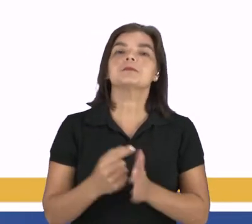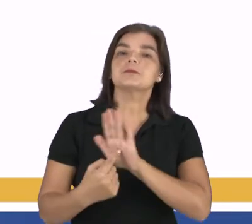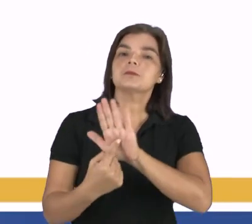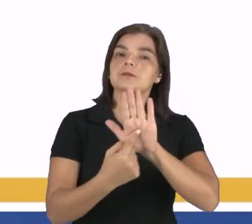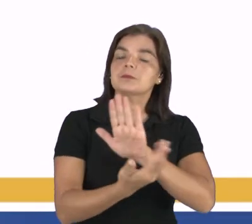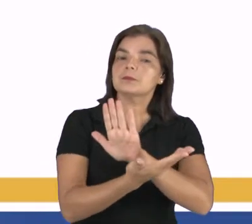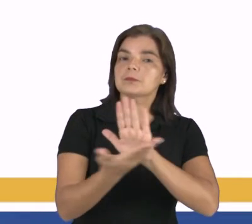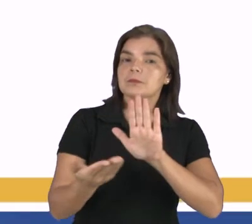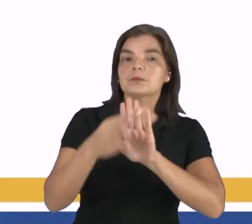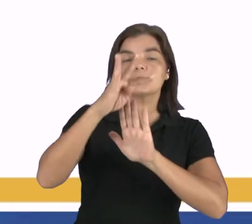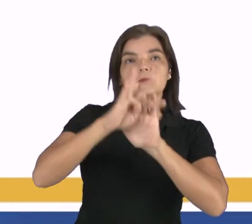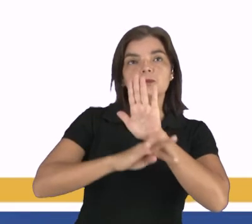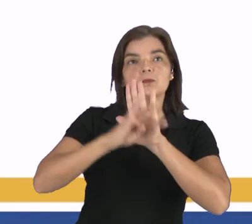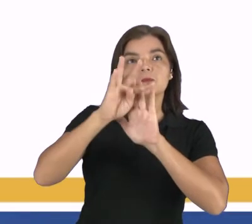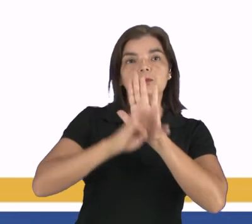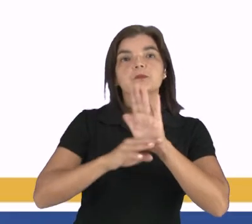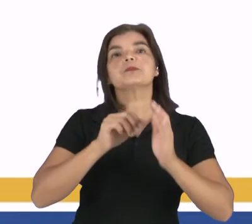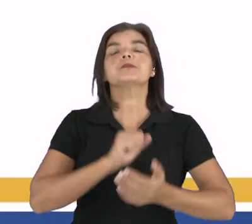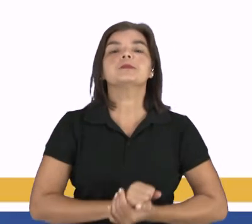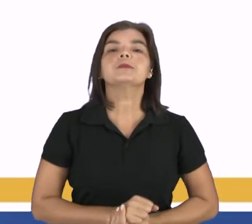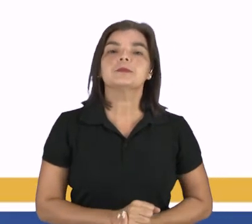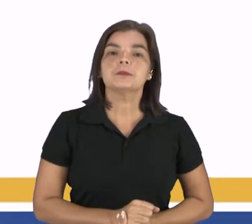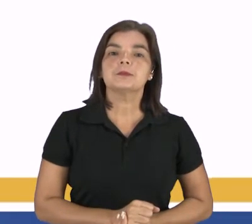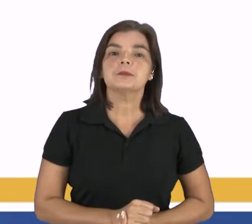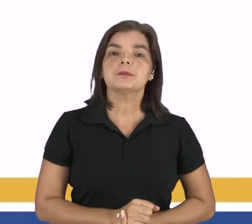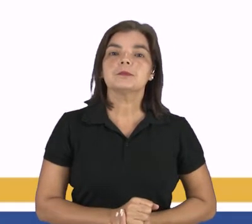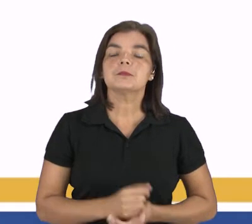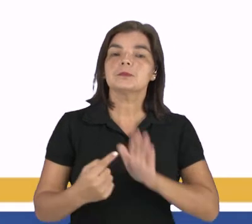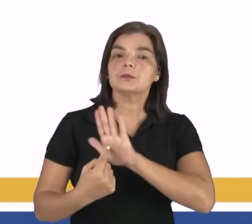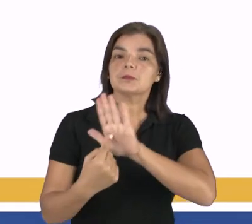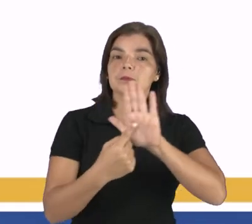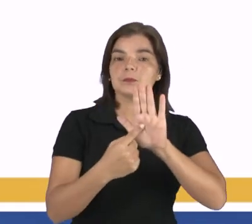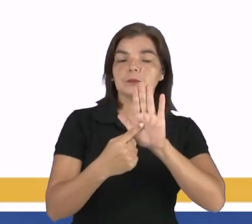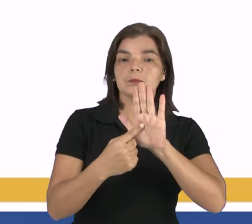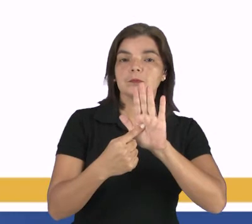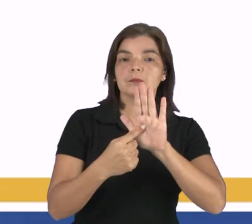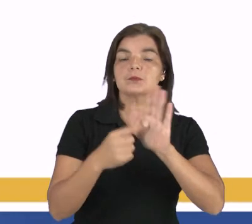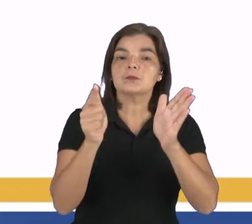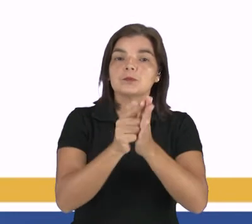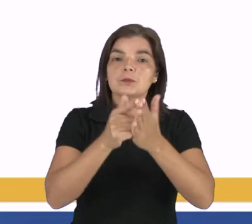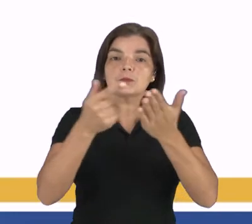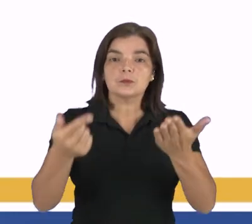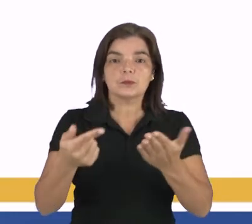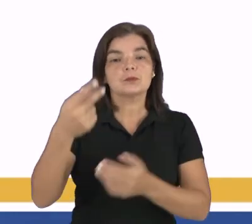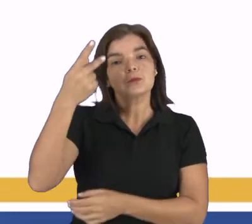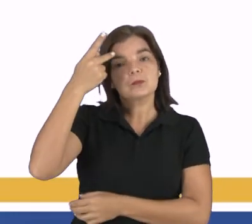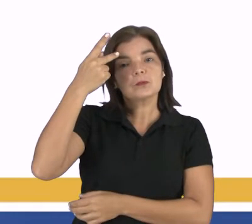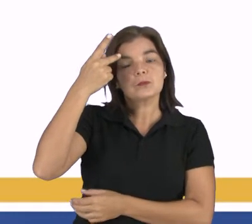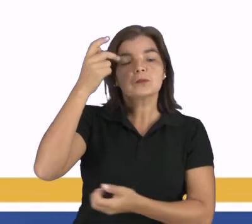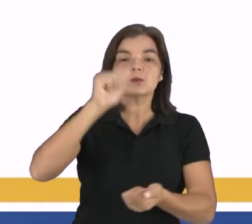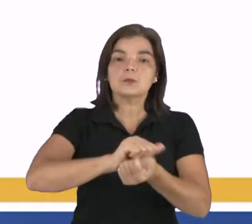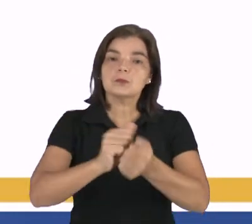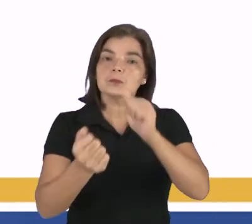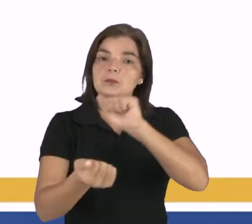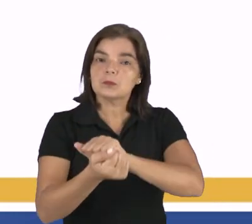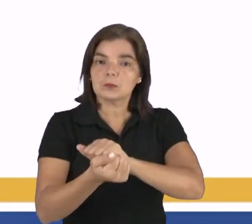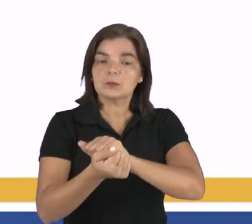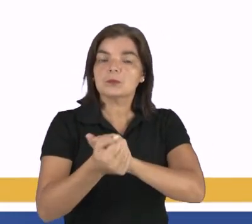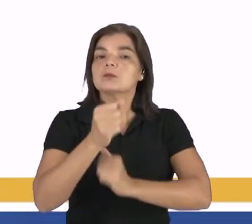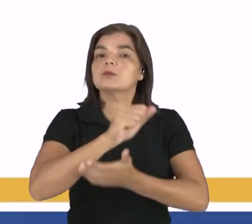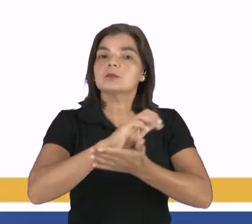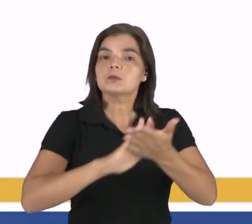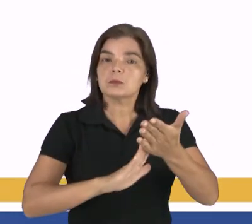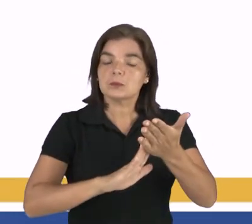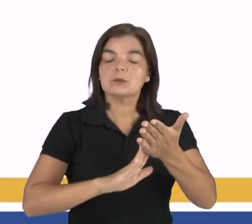aqui para vocês um texto que foi publicado na Folha de São Paulo e adaptado para essa